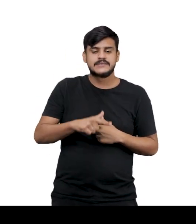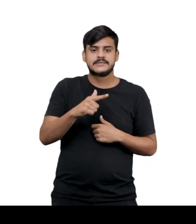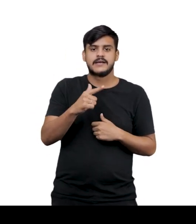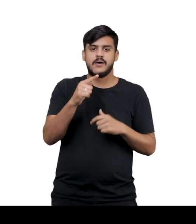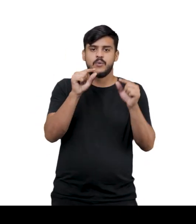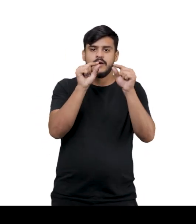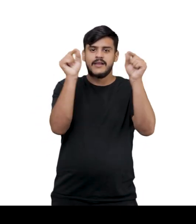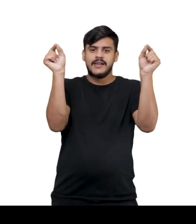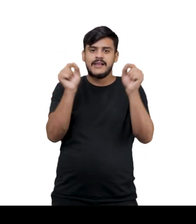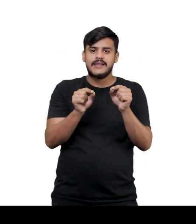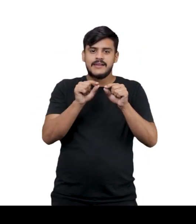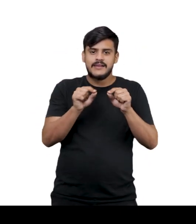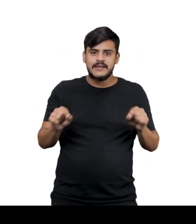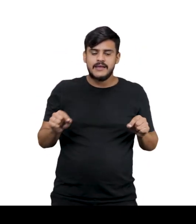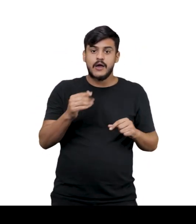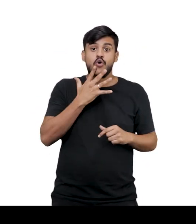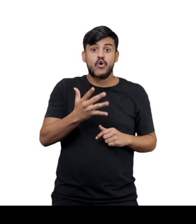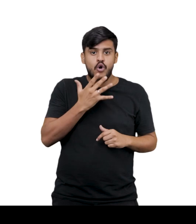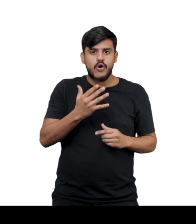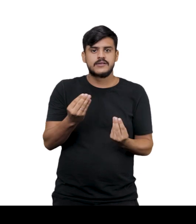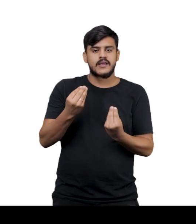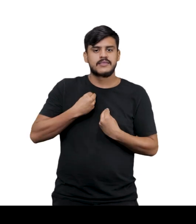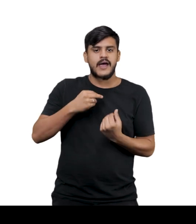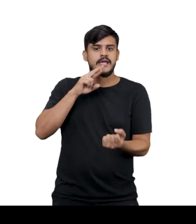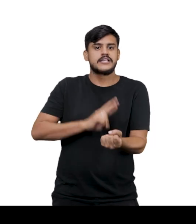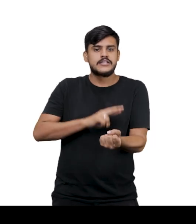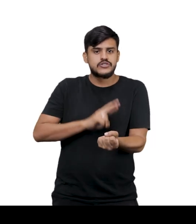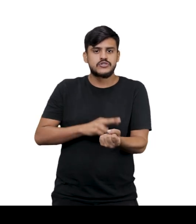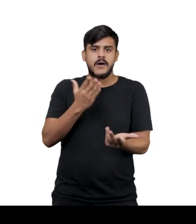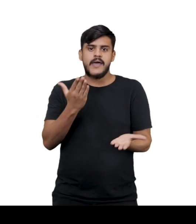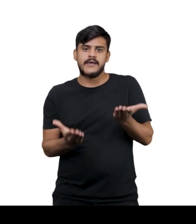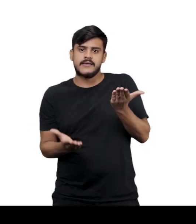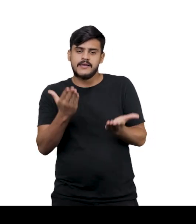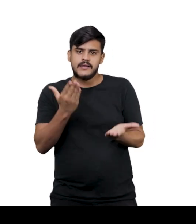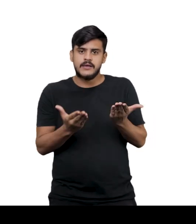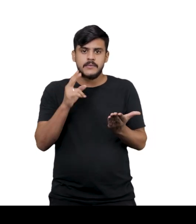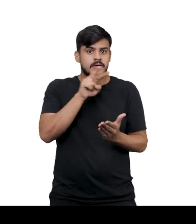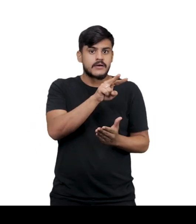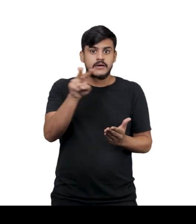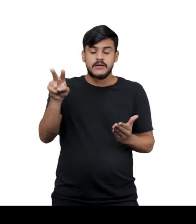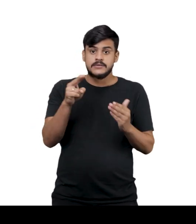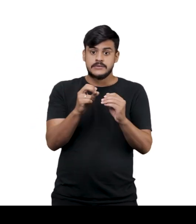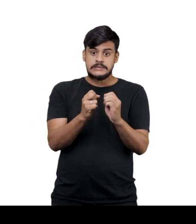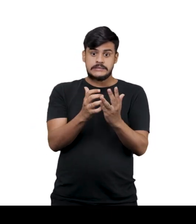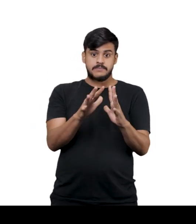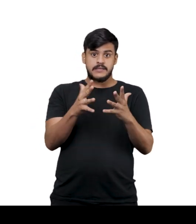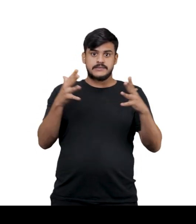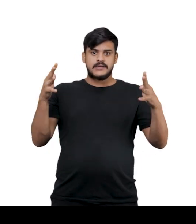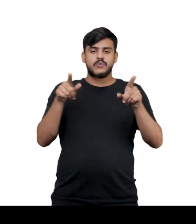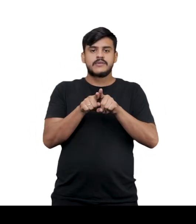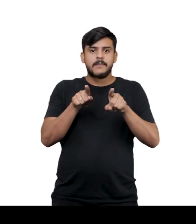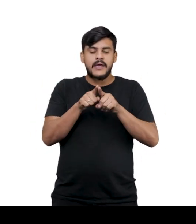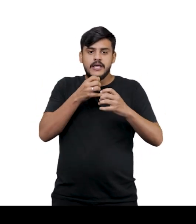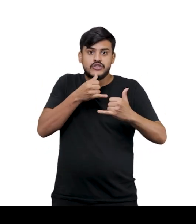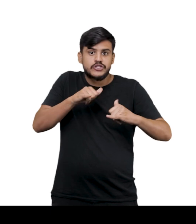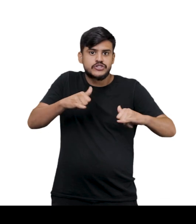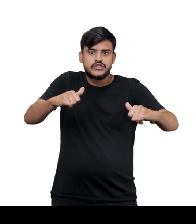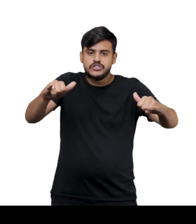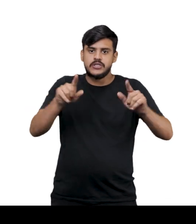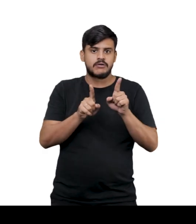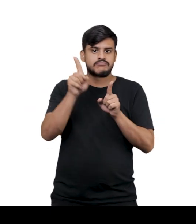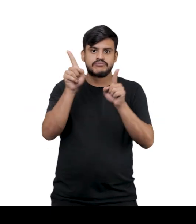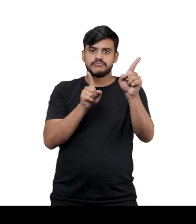repetição rigorosa de linhas e cores confere ritmo e equilíbrio, mantendo ao mesmo tempo a sensação de expansão